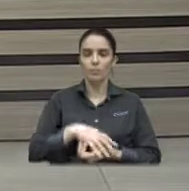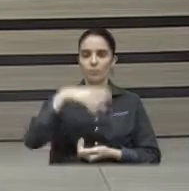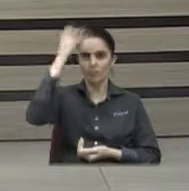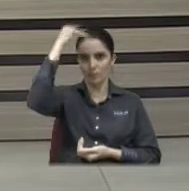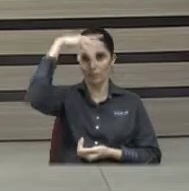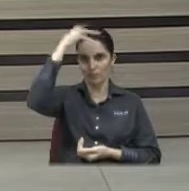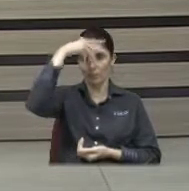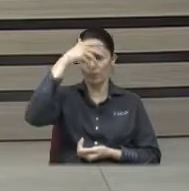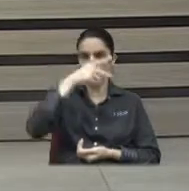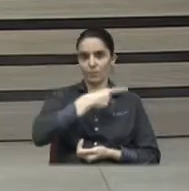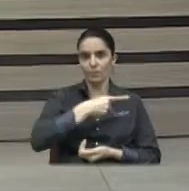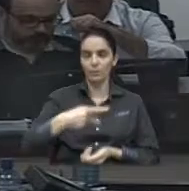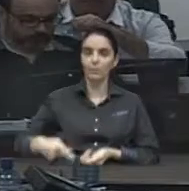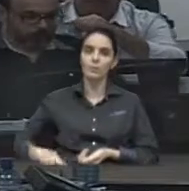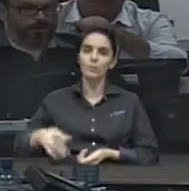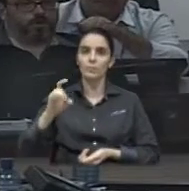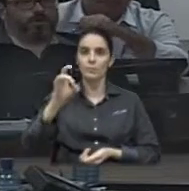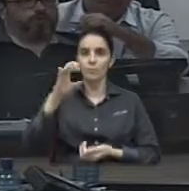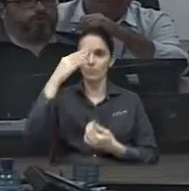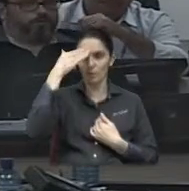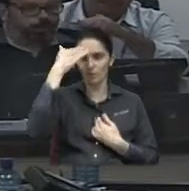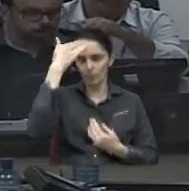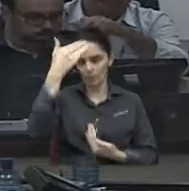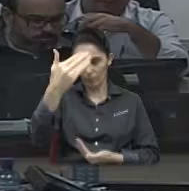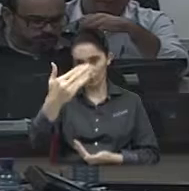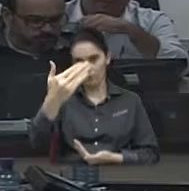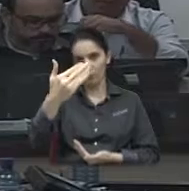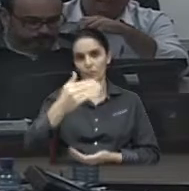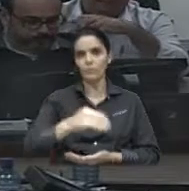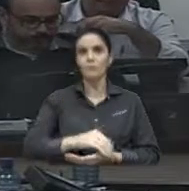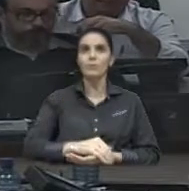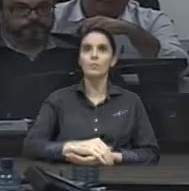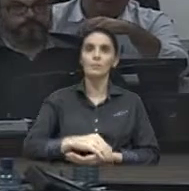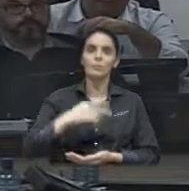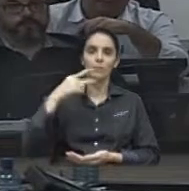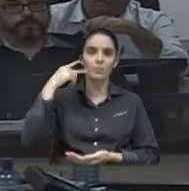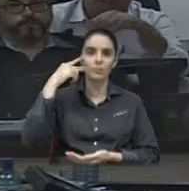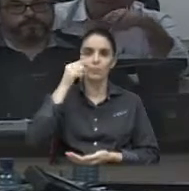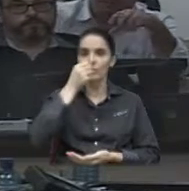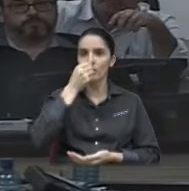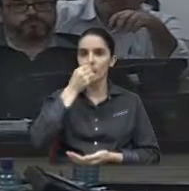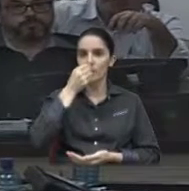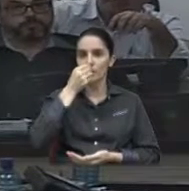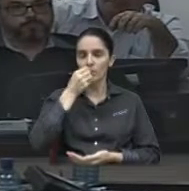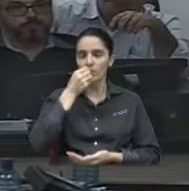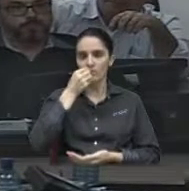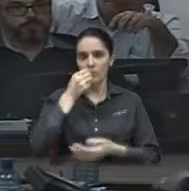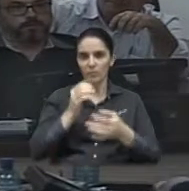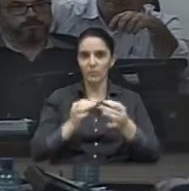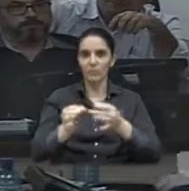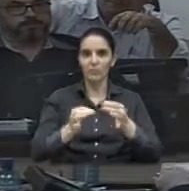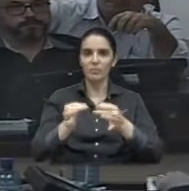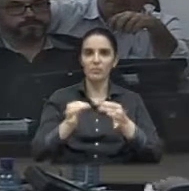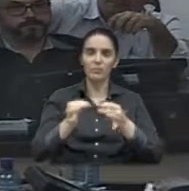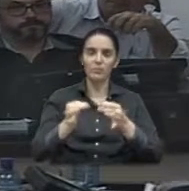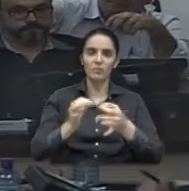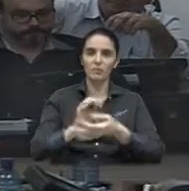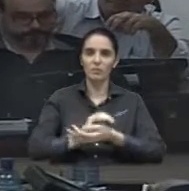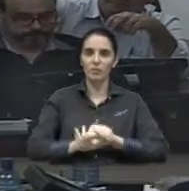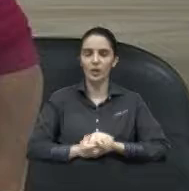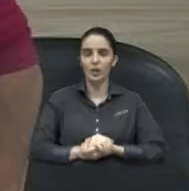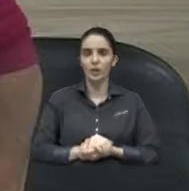Senhor presidente, somente para agradecer a contribuição do vereador Estevão nesse projeto, é um motivo